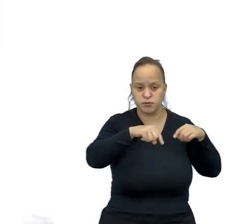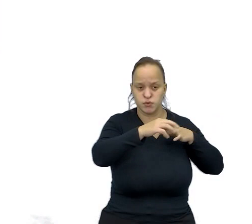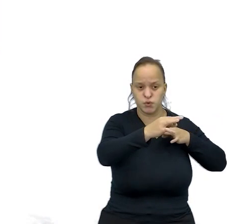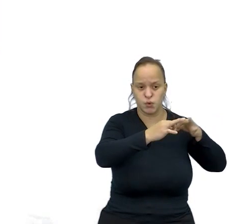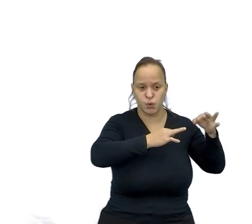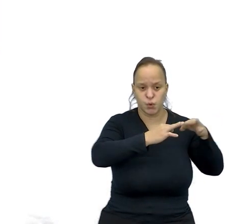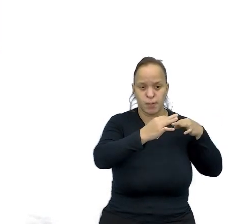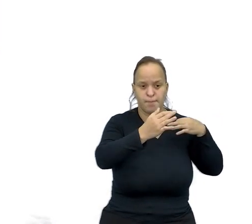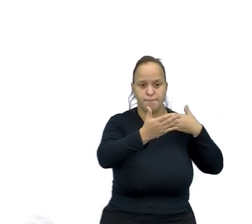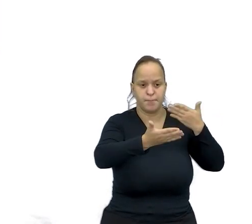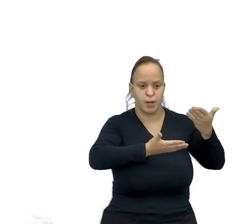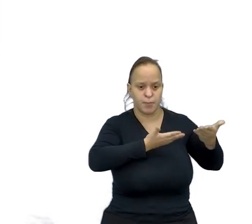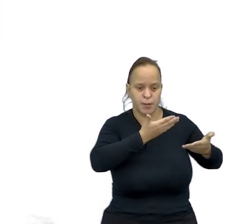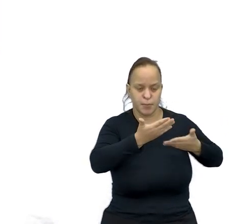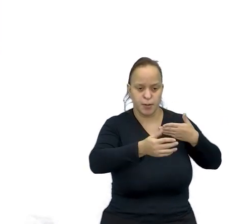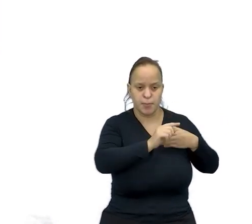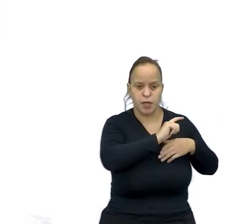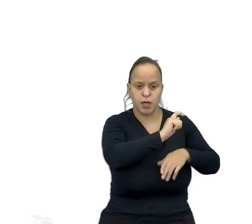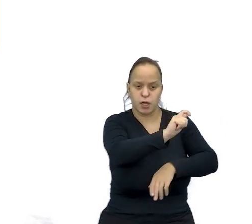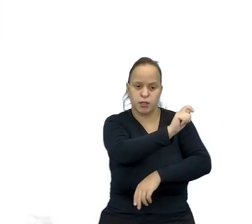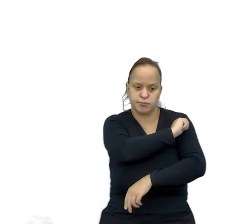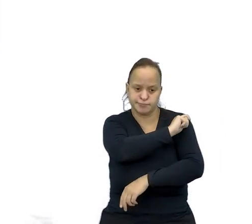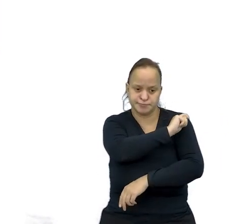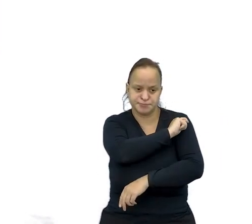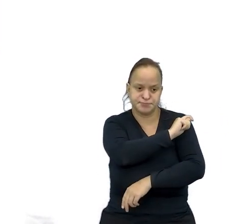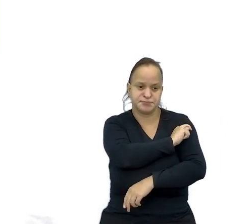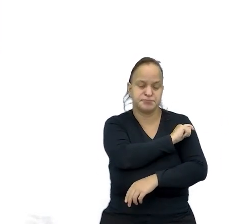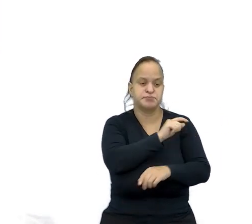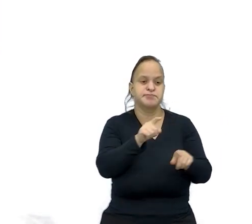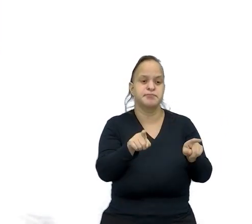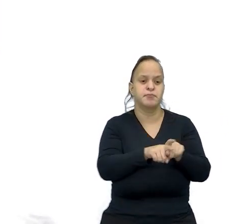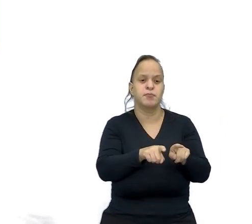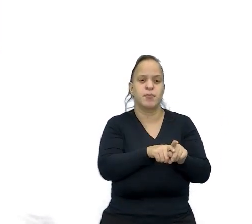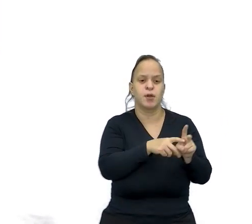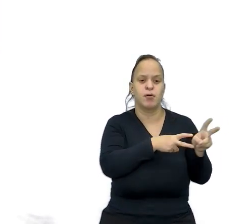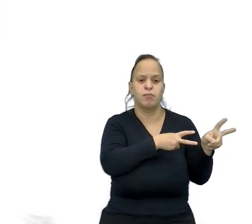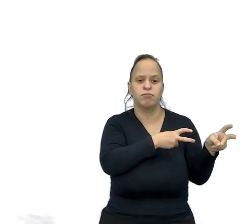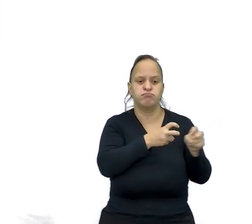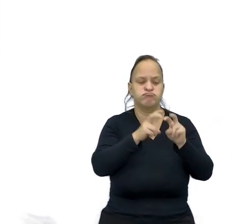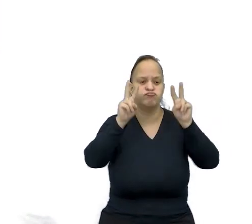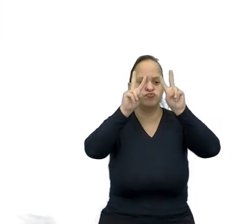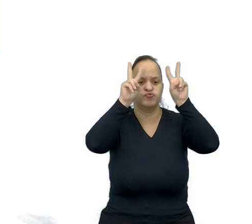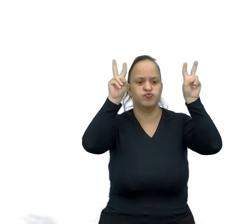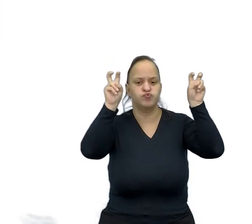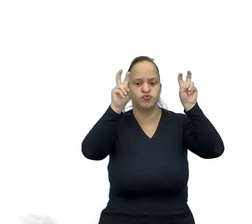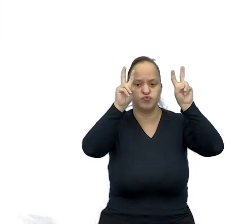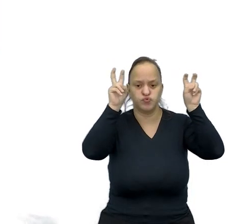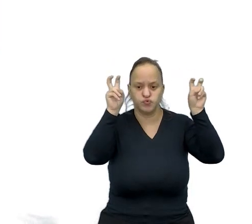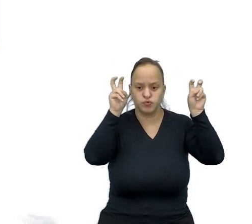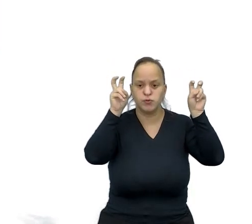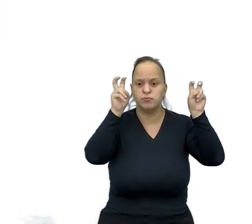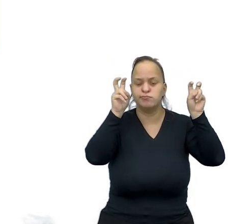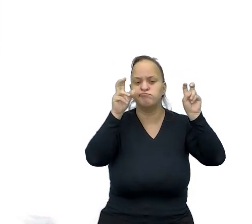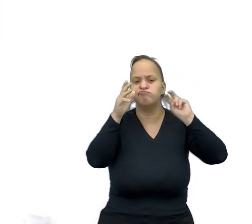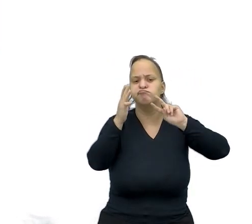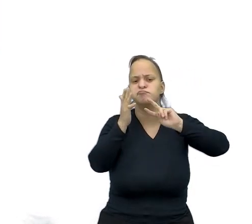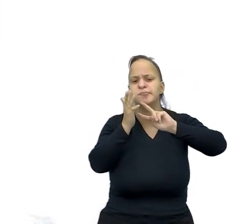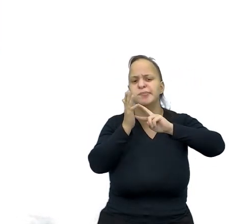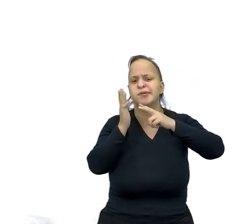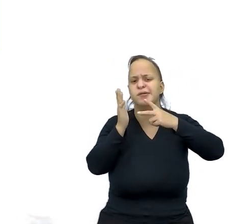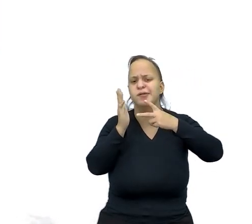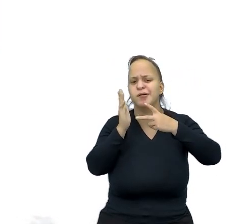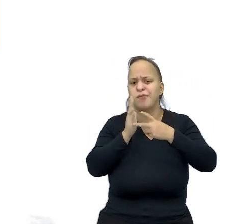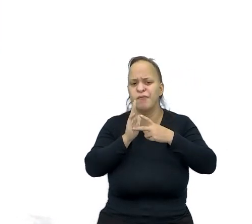interação e o diálogo entre os estudantes, identificação de uma construção de sentidos, então os sentidos implícitos e os